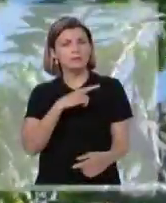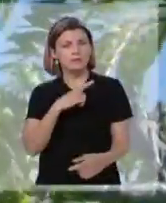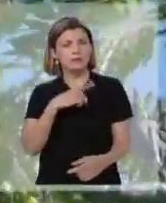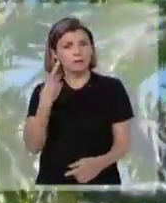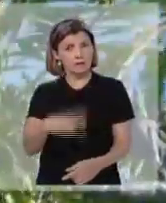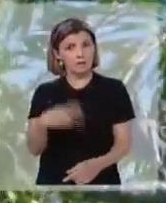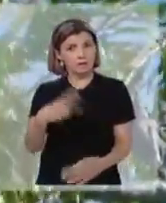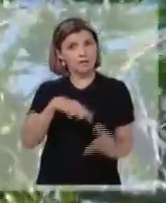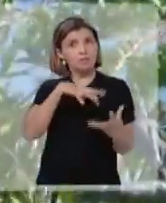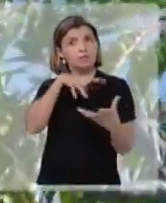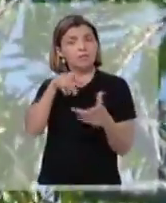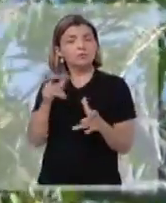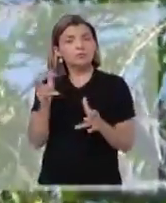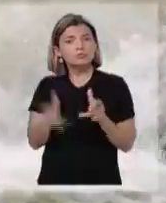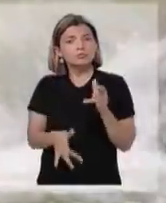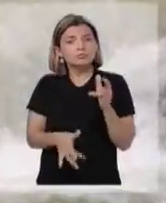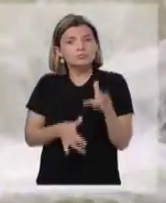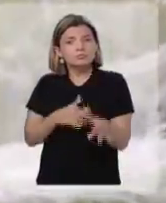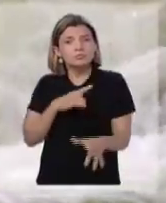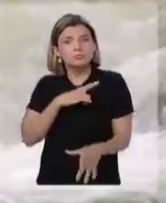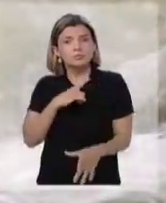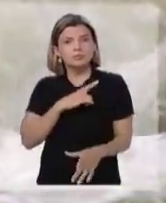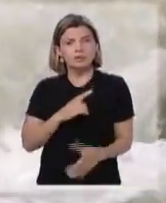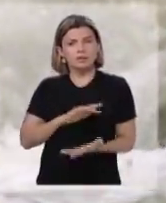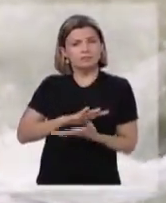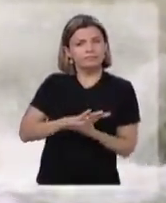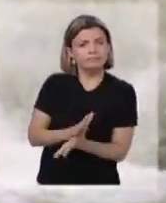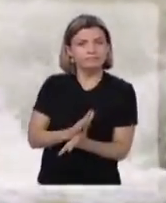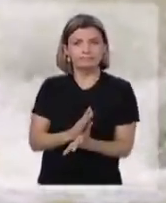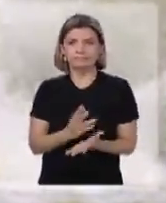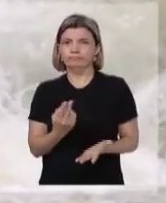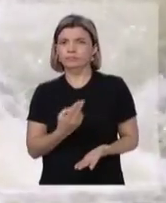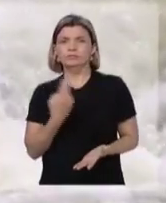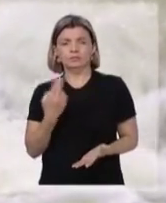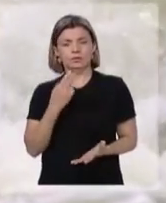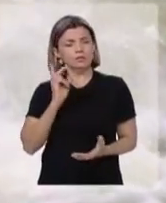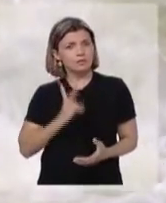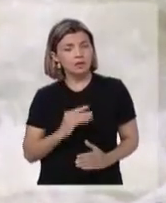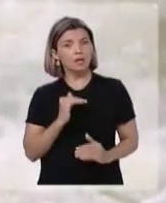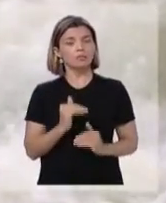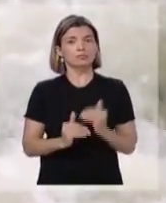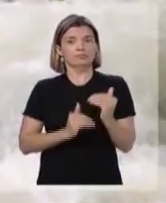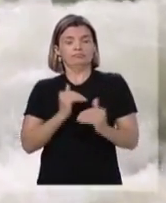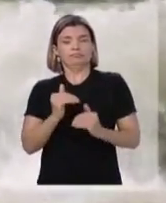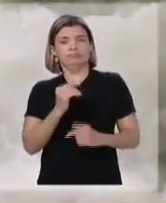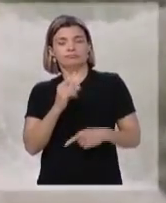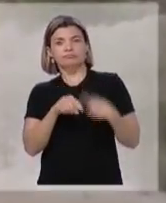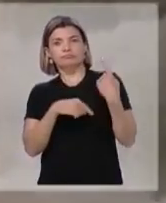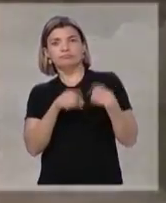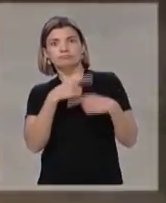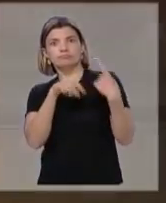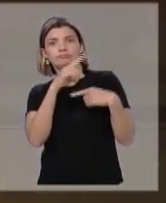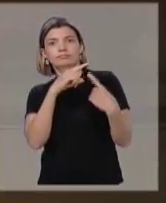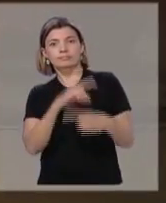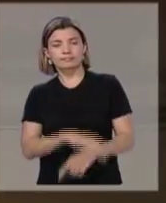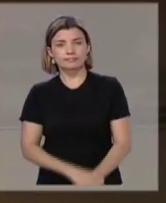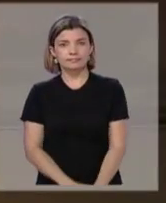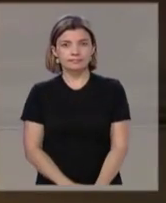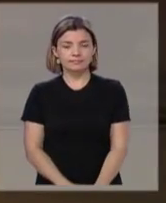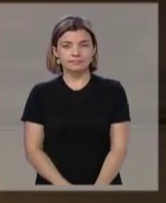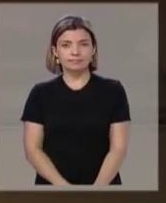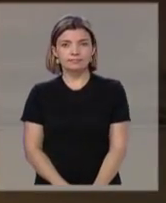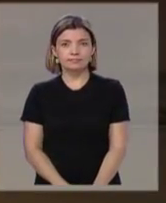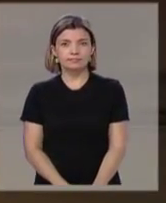A matéria e a energia do universo nunca são criadas nem destruídas, mas sim transformadas.